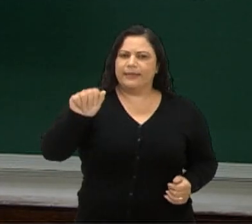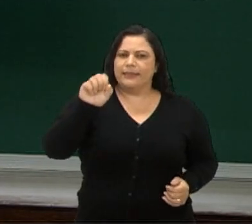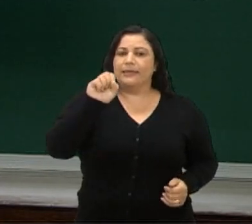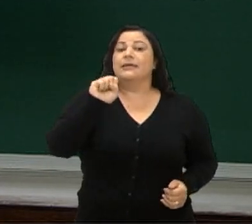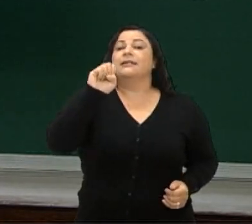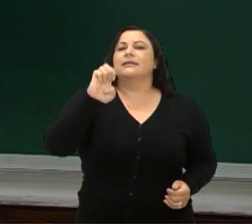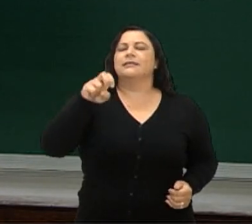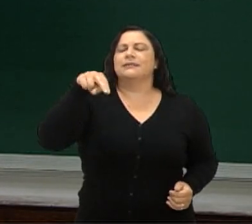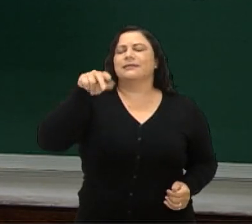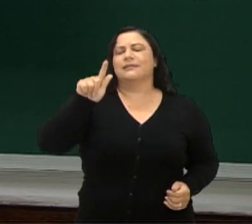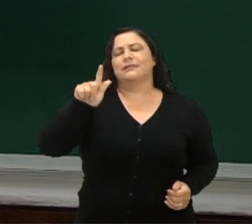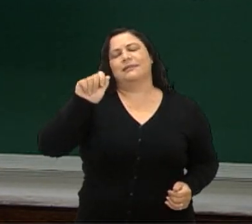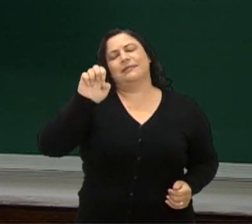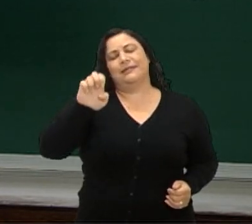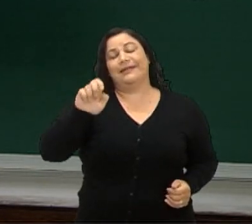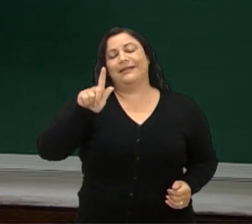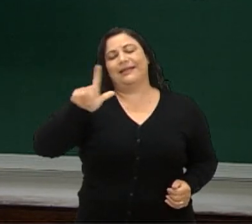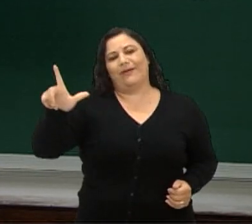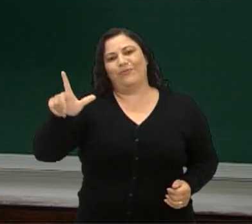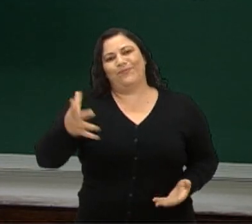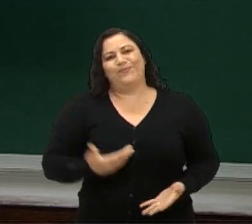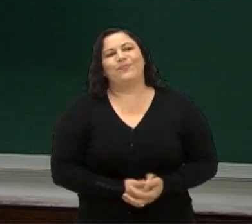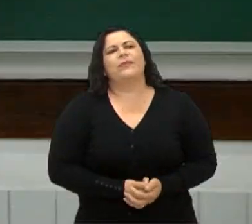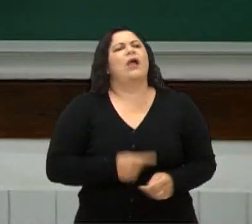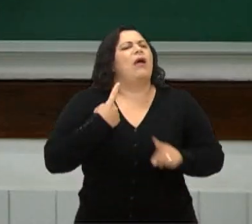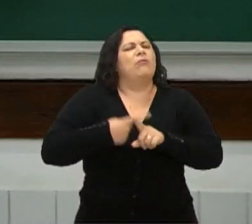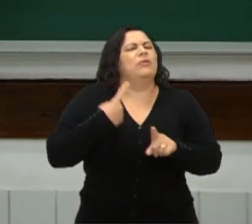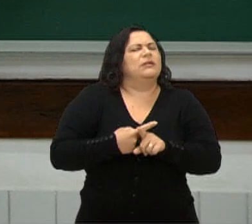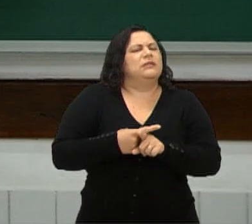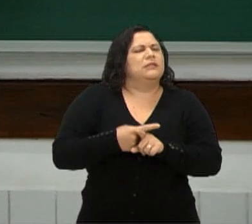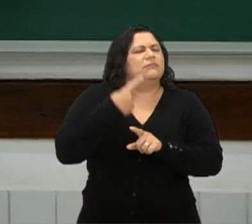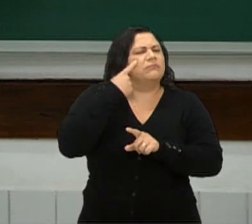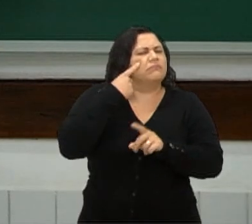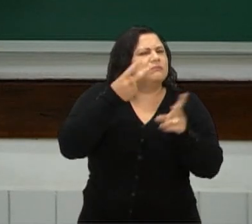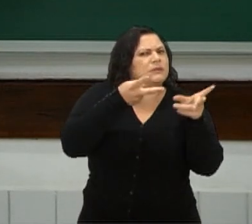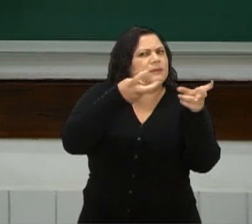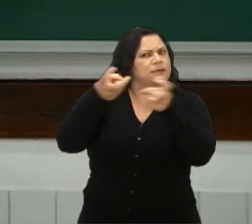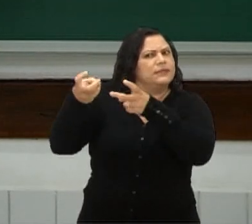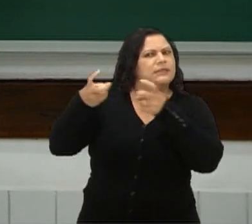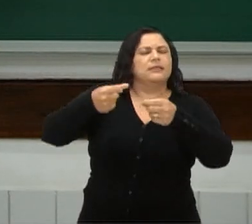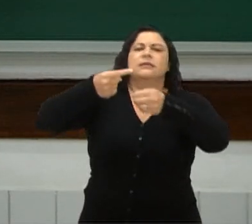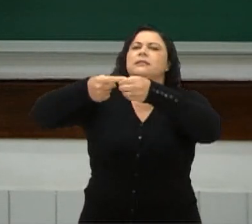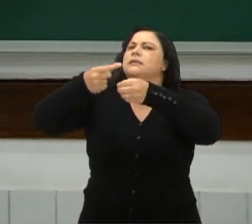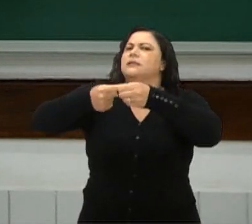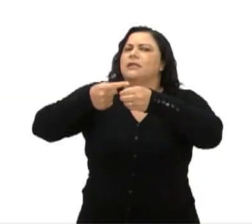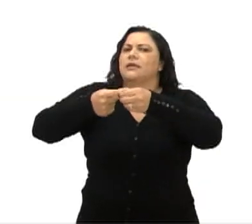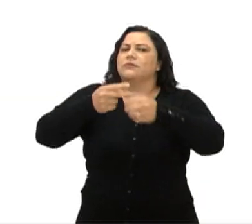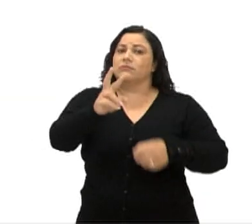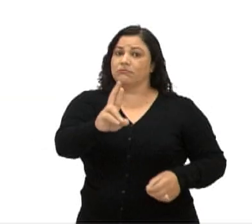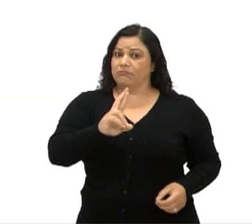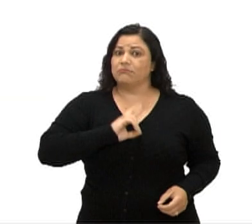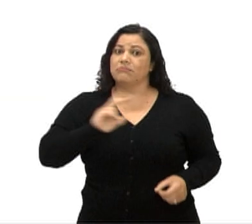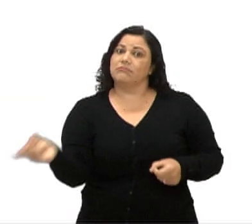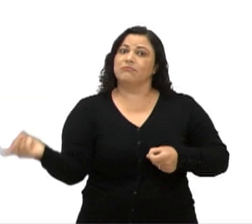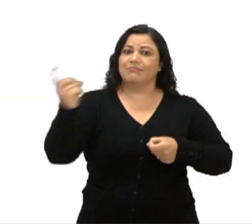cidade é tão inspiradora no enredo do filme, então eu peço que vocês me respondam e eu já volto para corrigir.